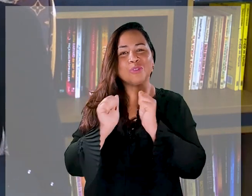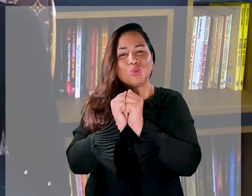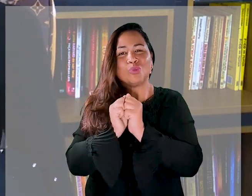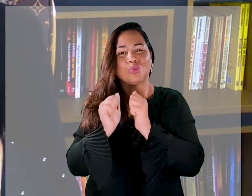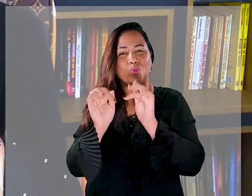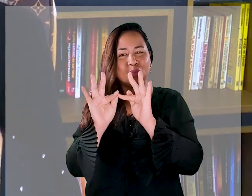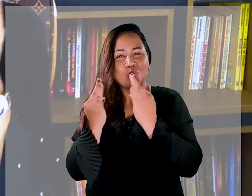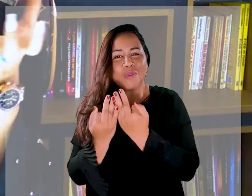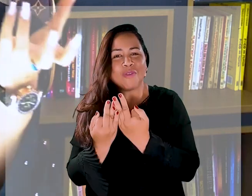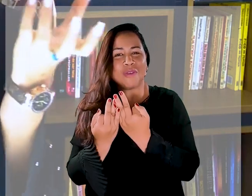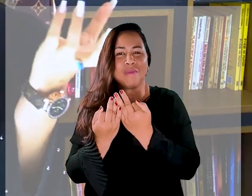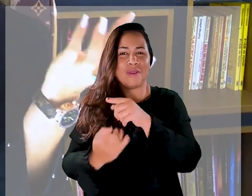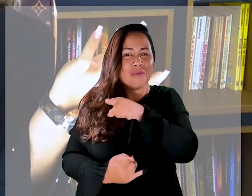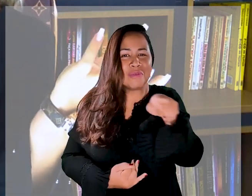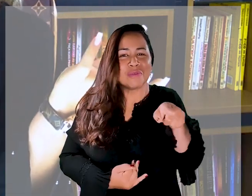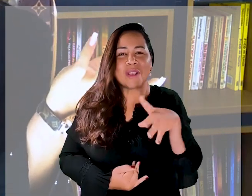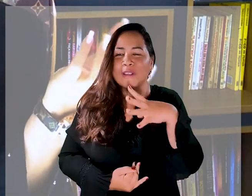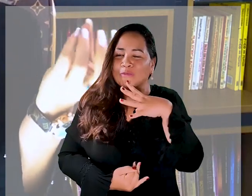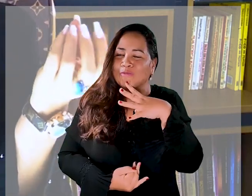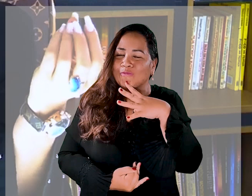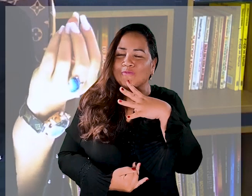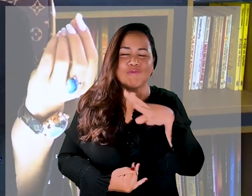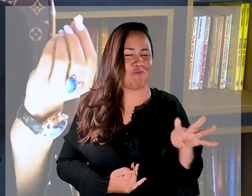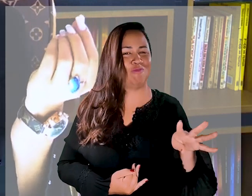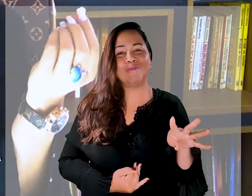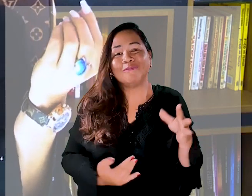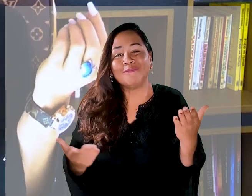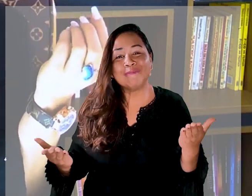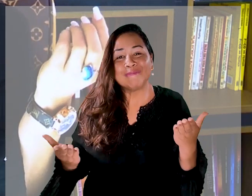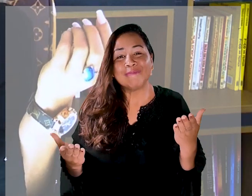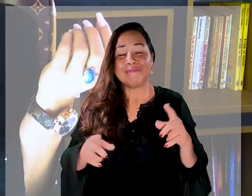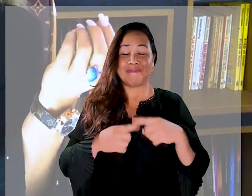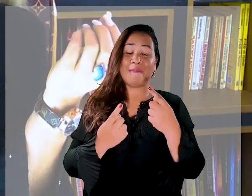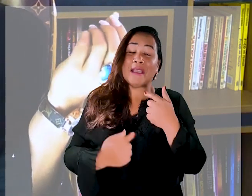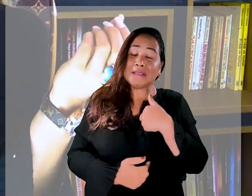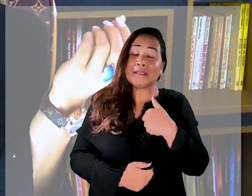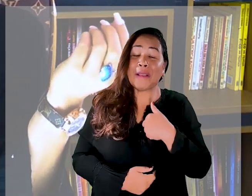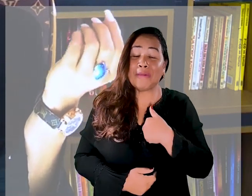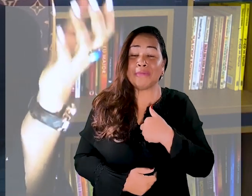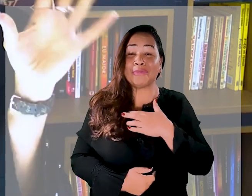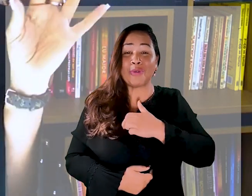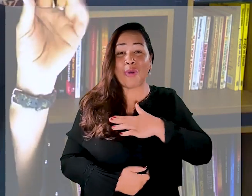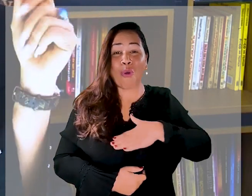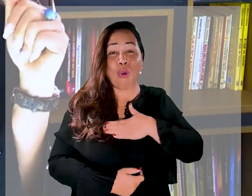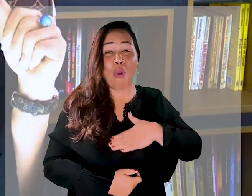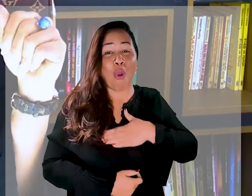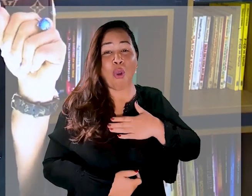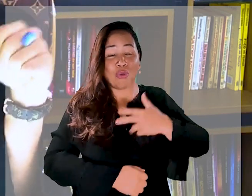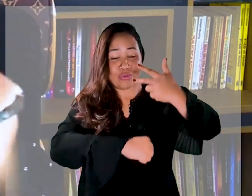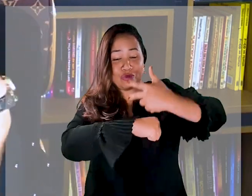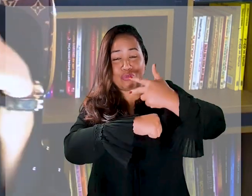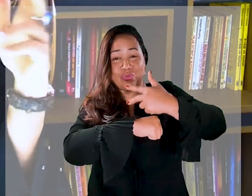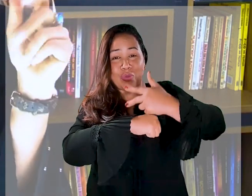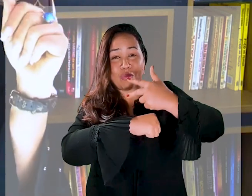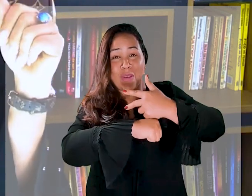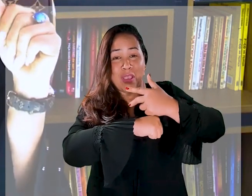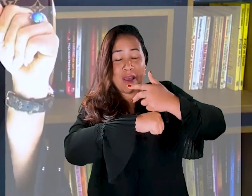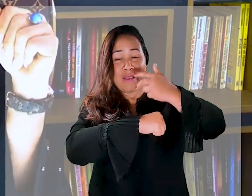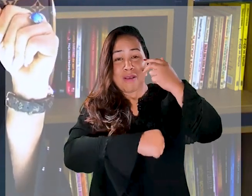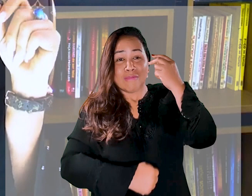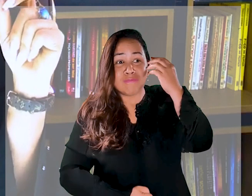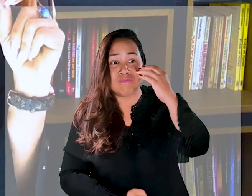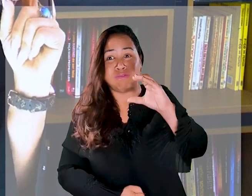fazendo por vocês aquilo que eu tenho uma resistência por ser mais reservada. E para outras pessoas foi horrível. O que está acontecendo